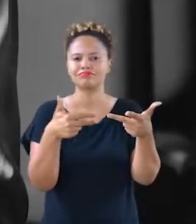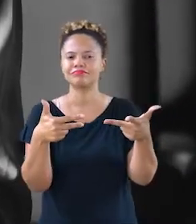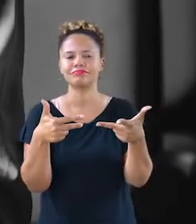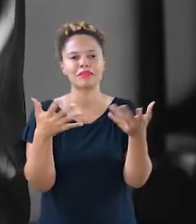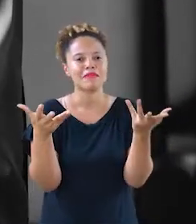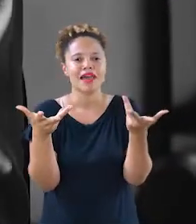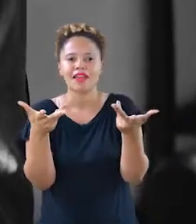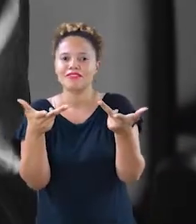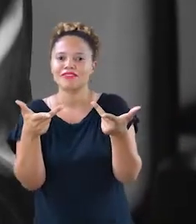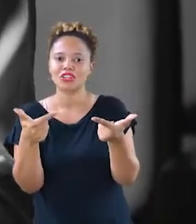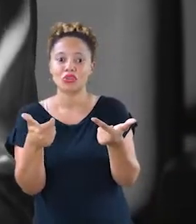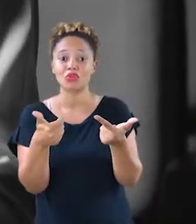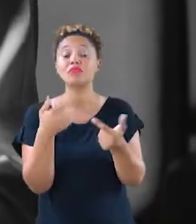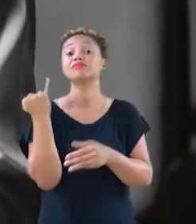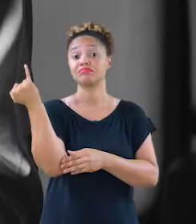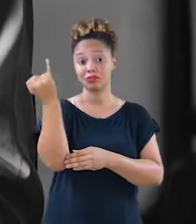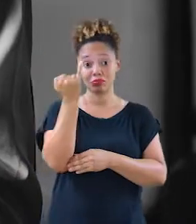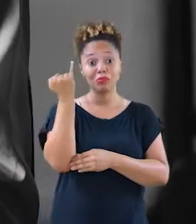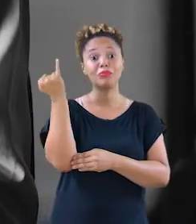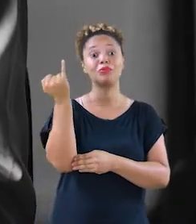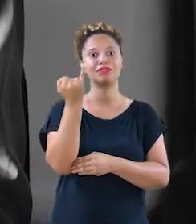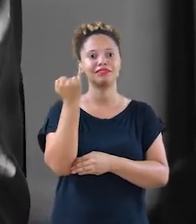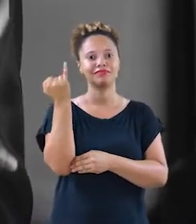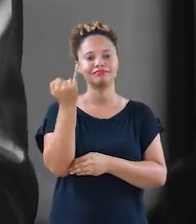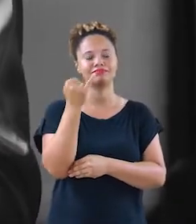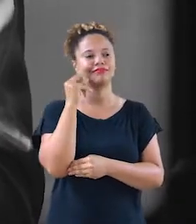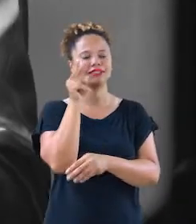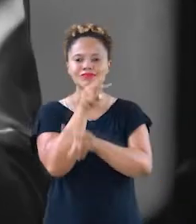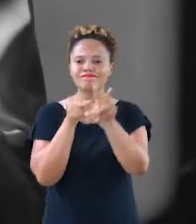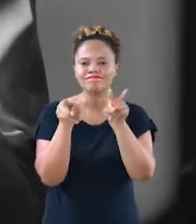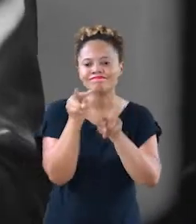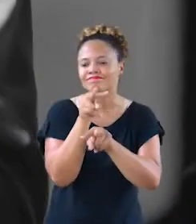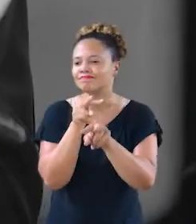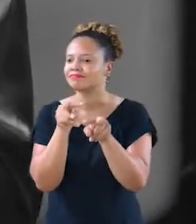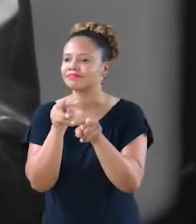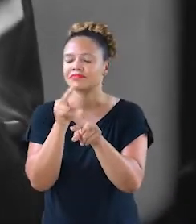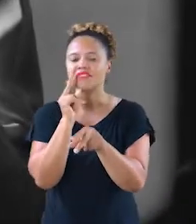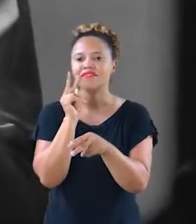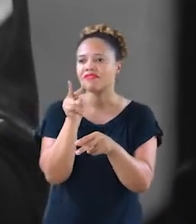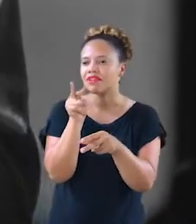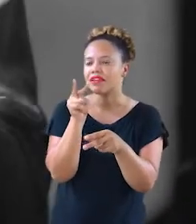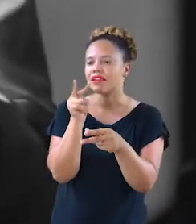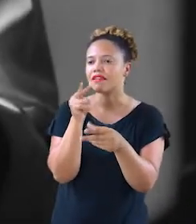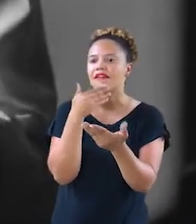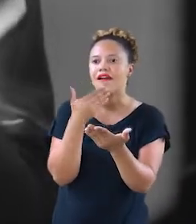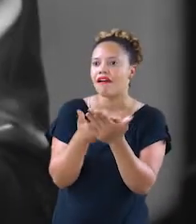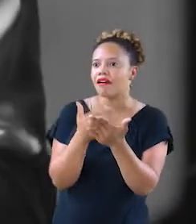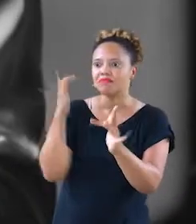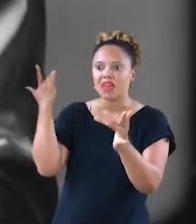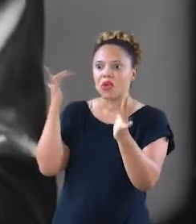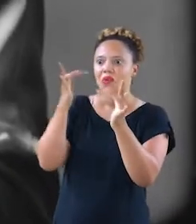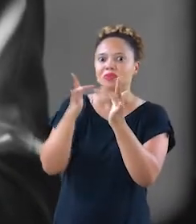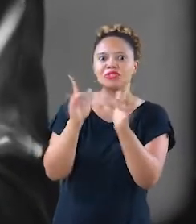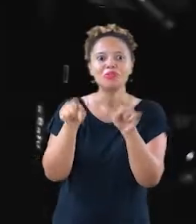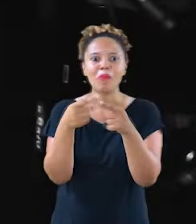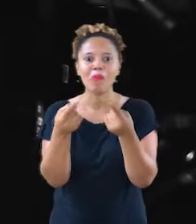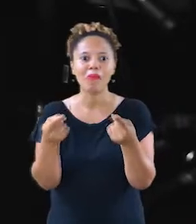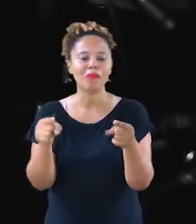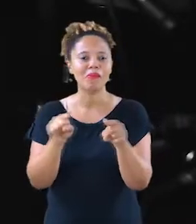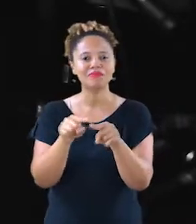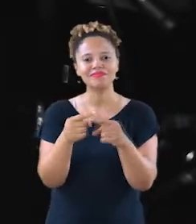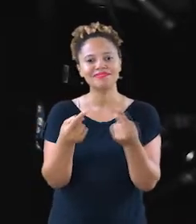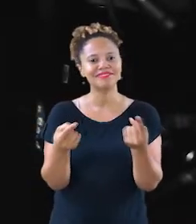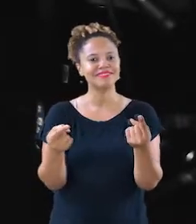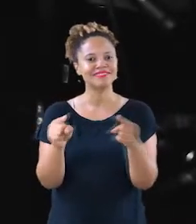Toninho Carrasqueira, uma grande referência, ele foi dar um festival, e o cara chegou tocando vários flautistas eruditos, tocando lindo, assim.